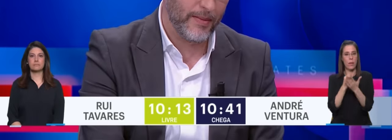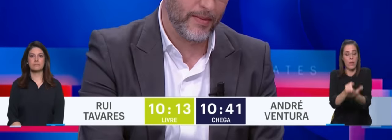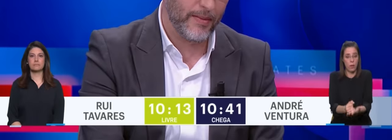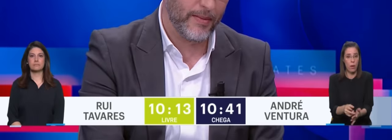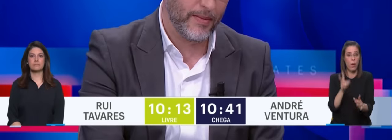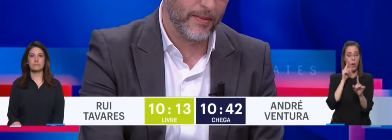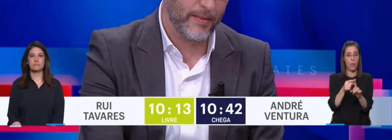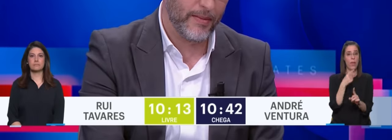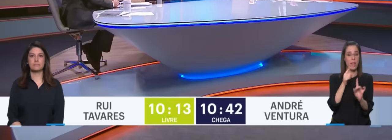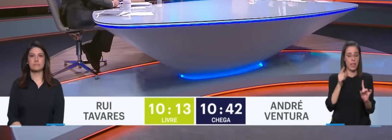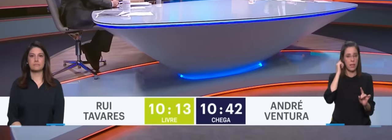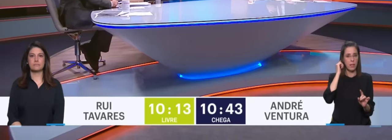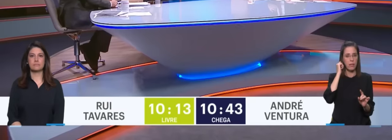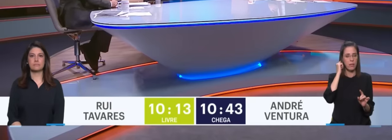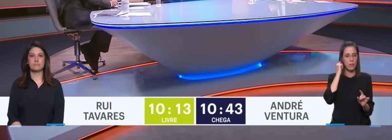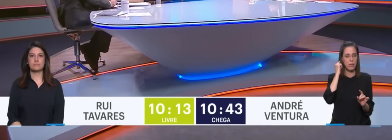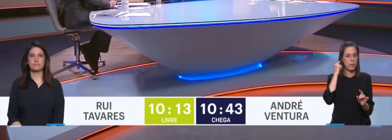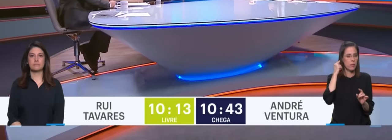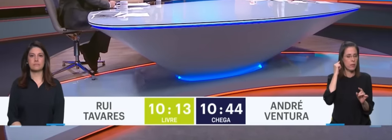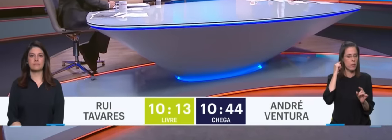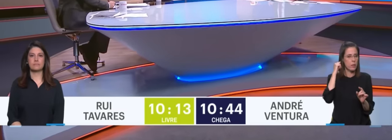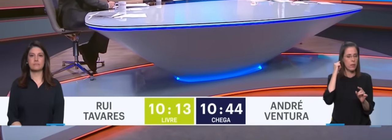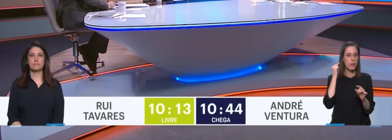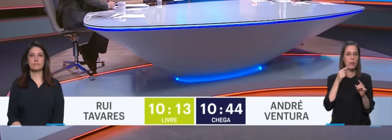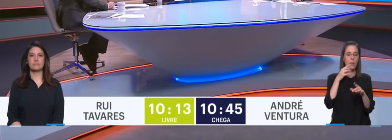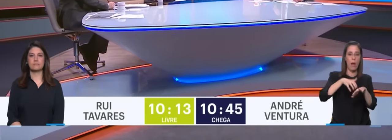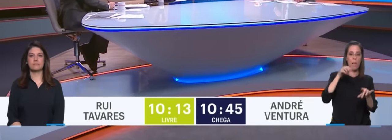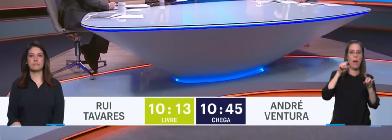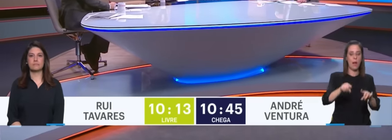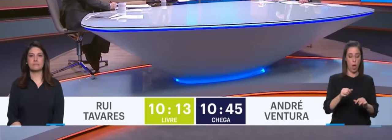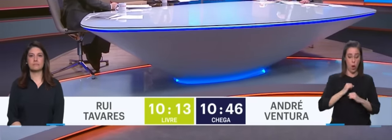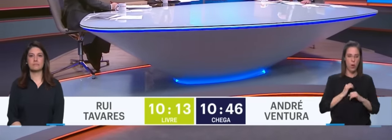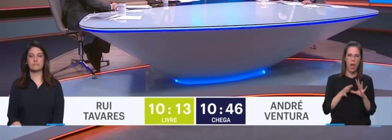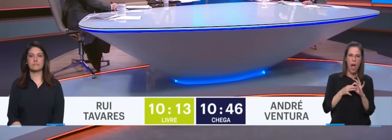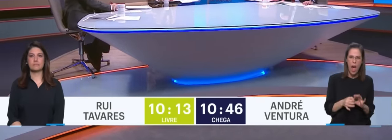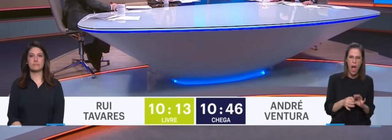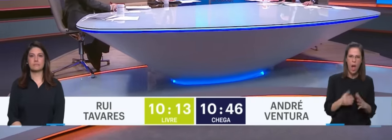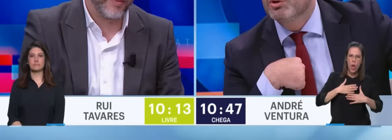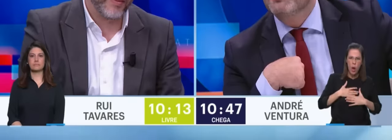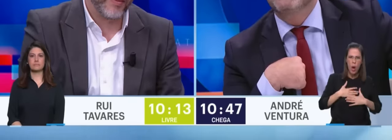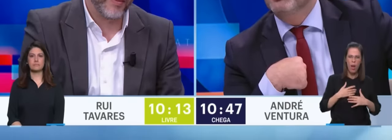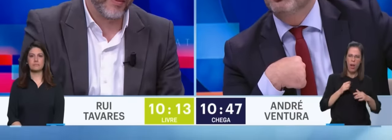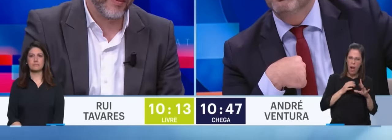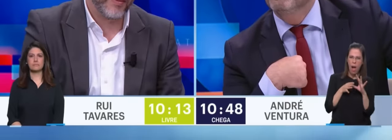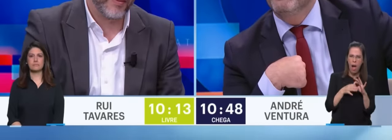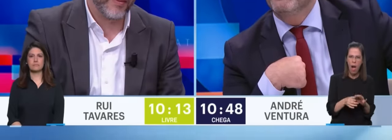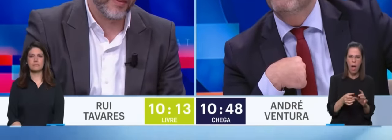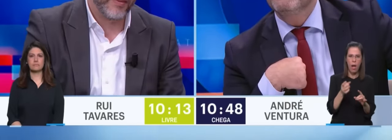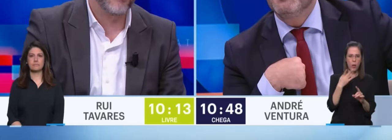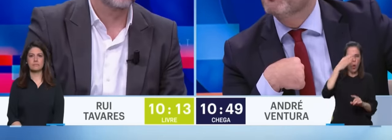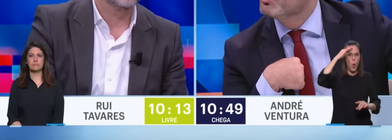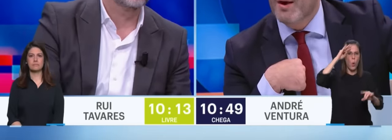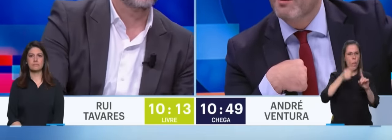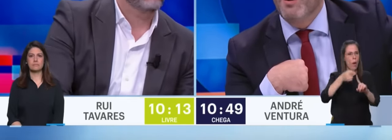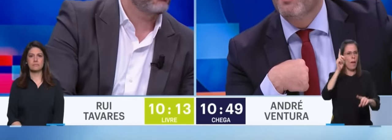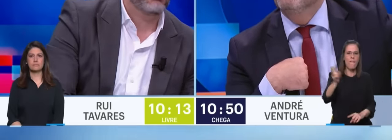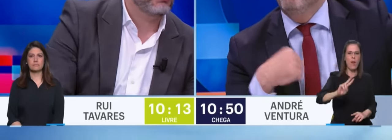ouvir Rui tavar dizer que era Fantástico recebe Lula da Silva no Parlamento os nossos Aliados Rui Tavares os nossos Aliados não são Cuba nem